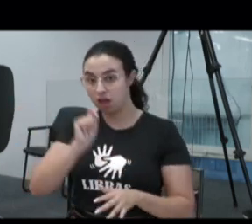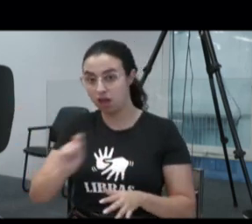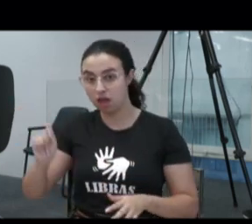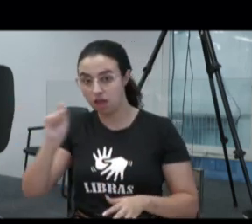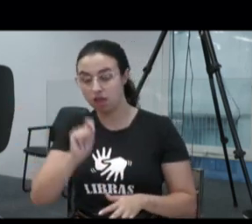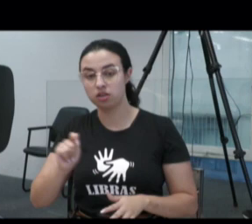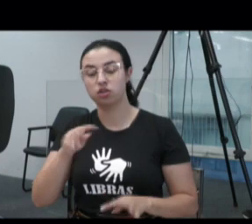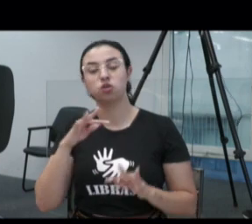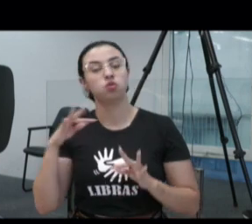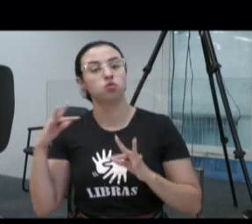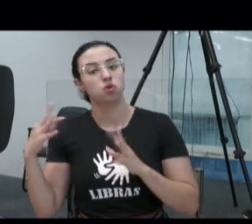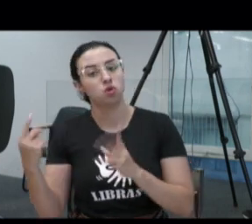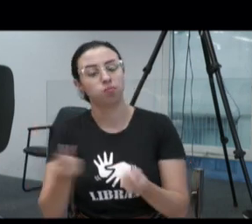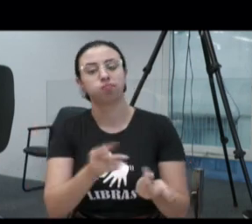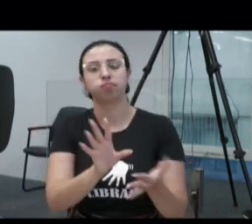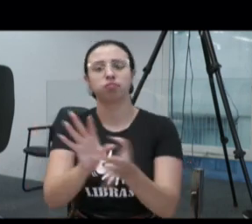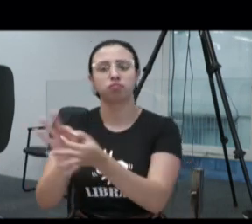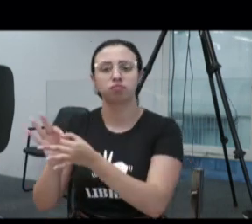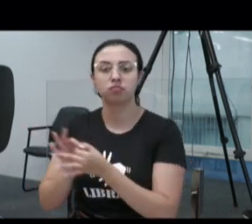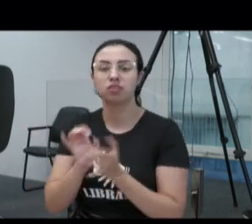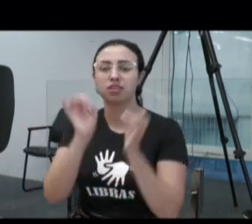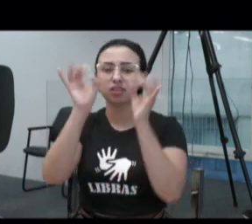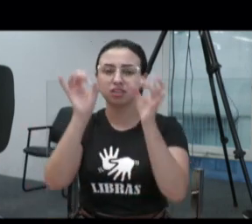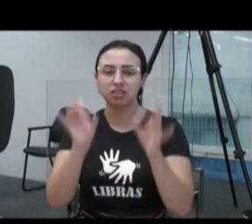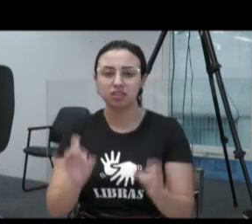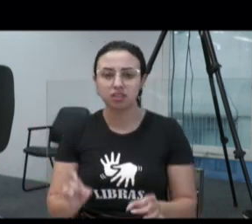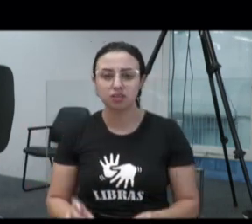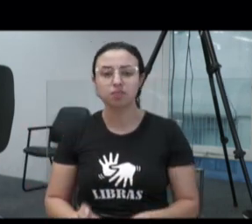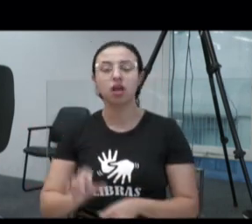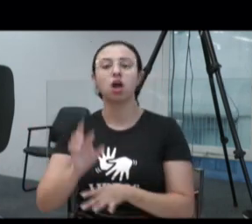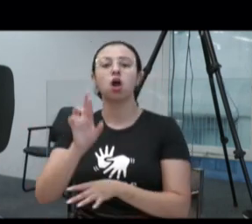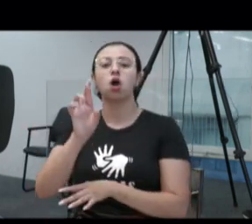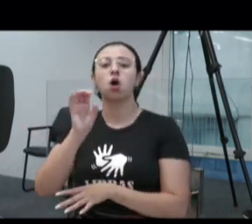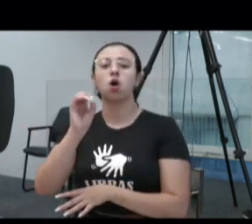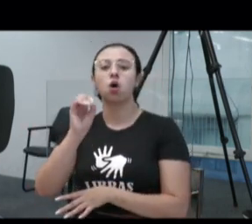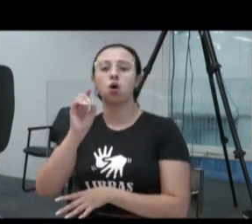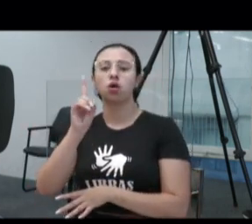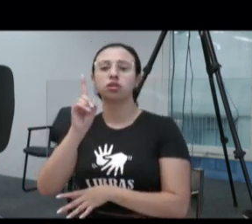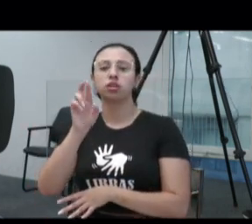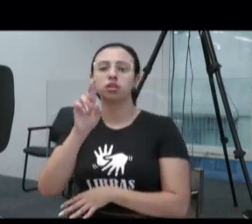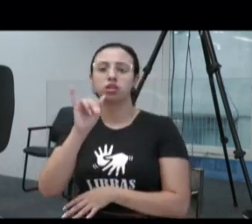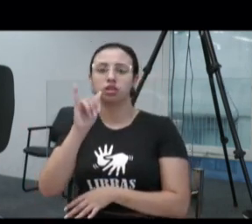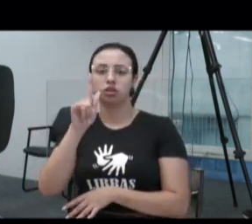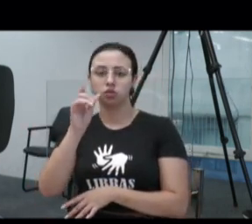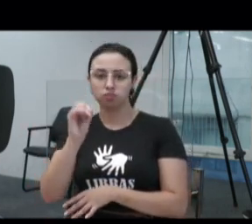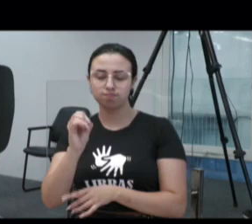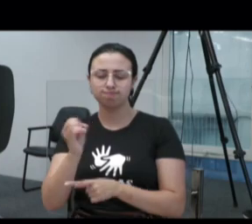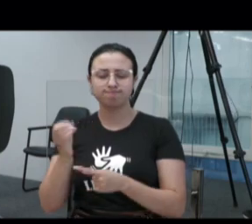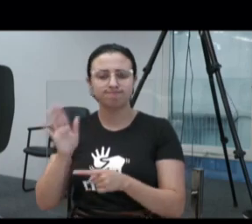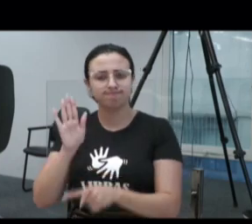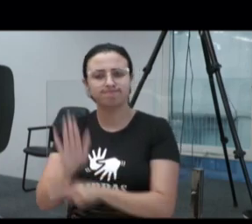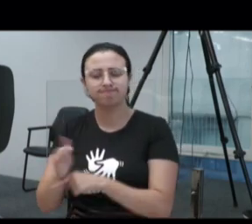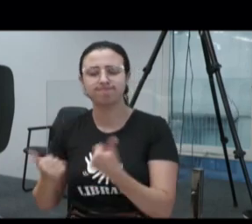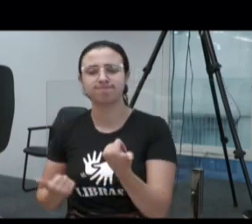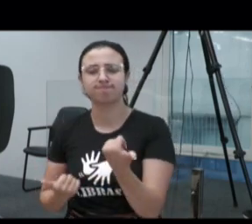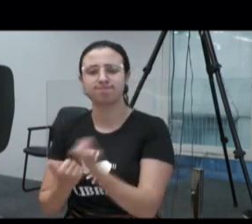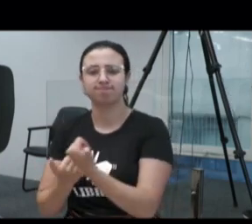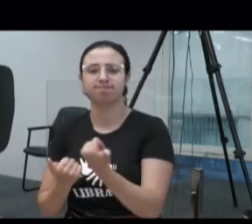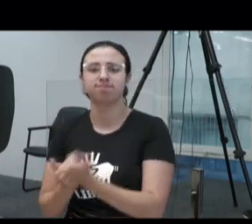todos envolvidos ali, em especial ao Rodrigo da Censur, que está dando esse apoio ali à comunidade através das